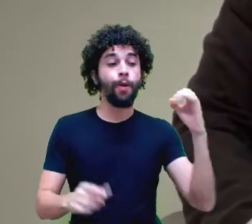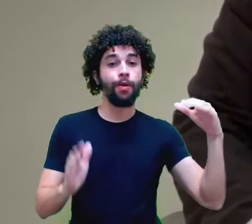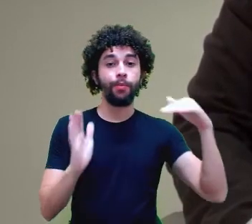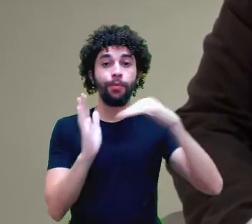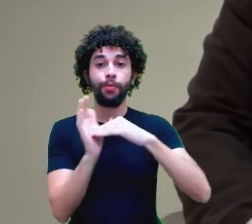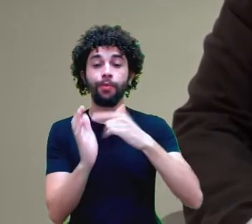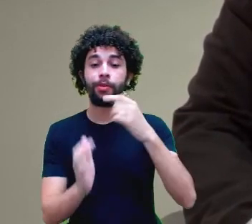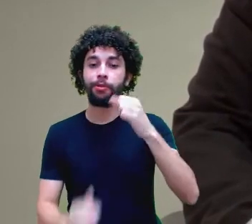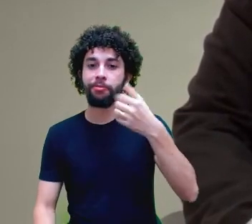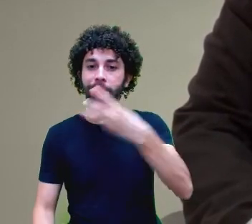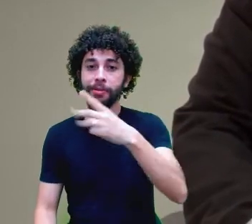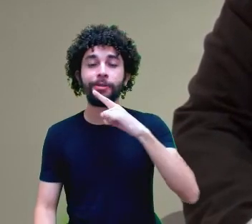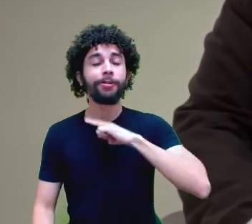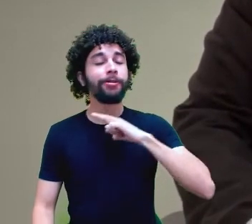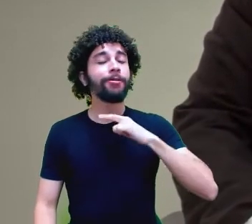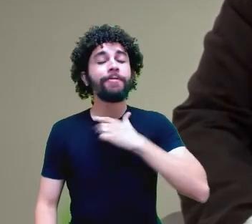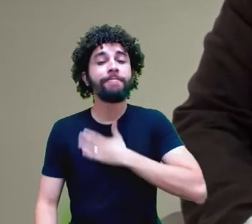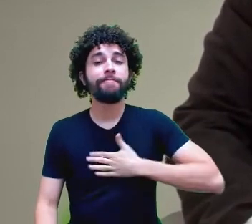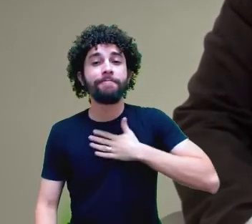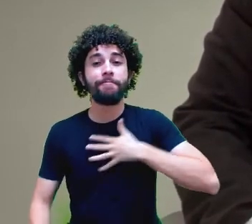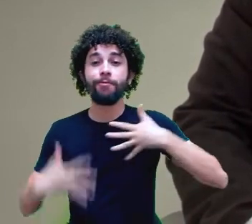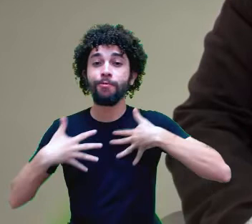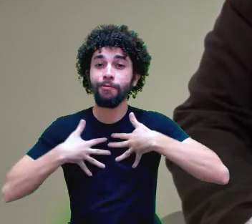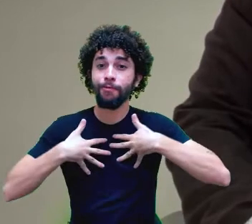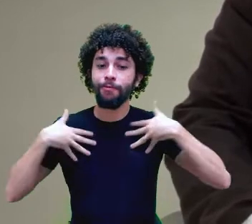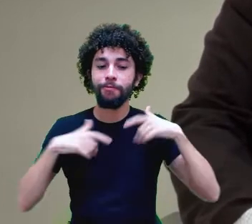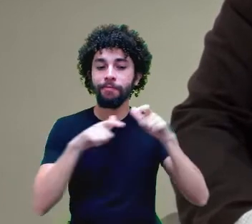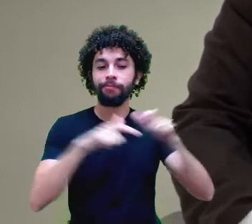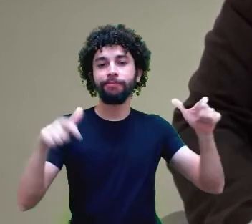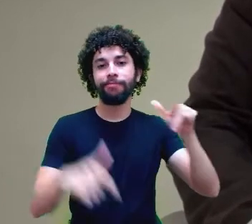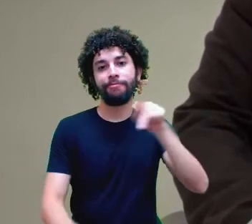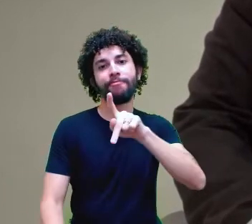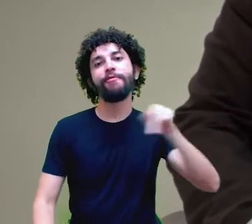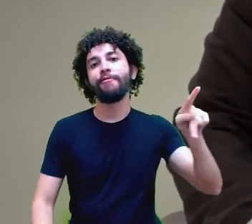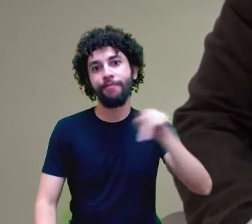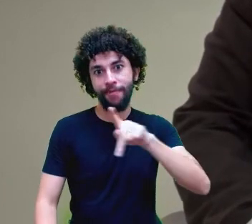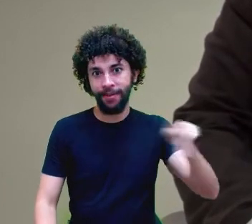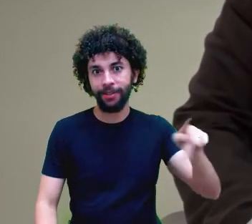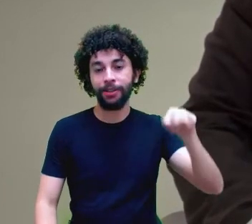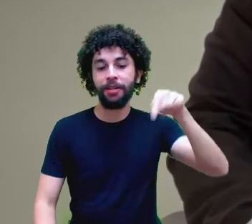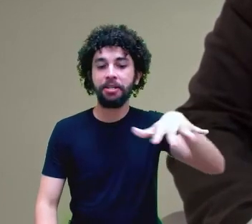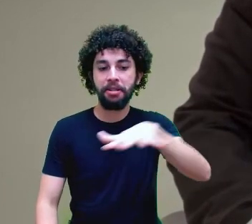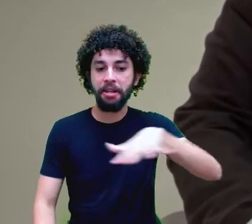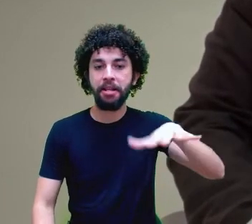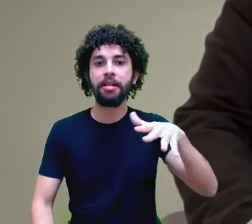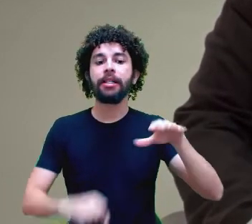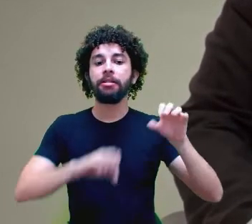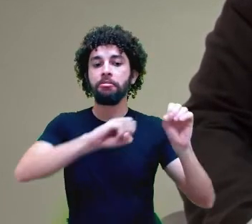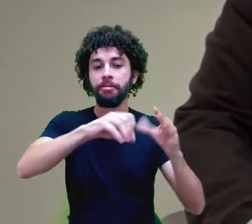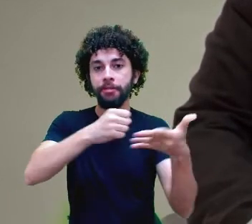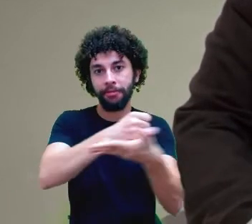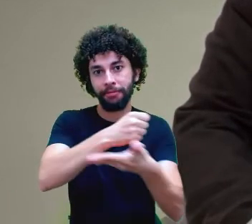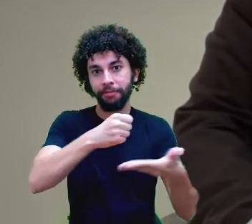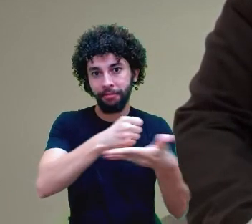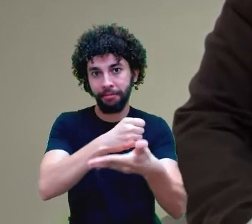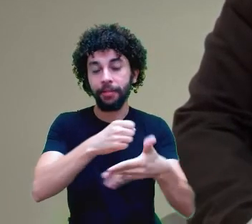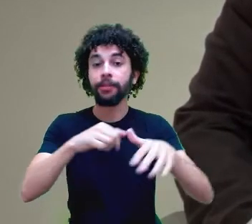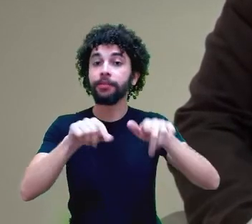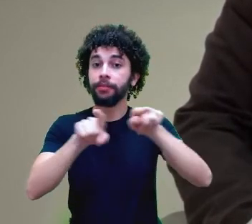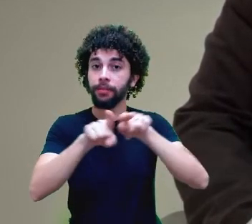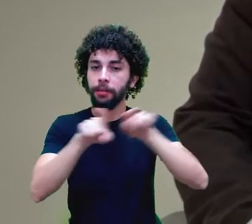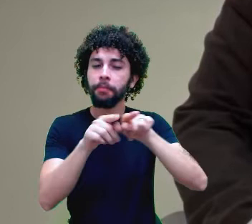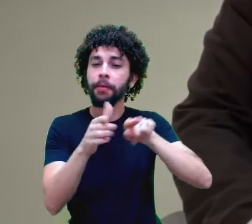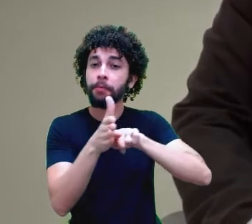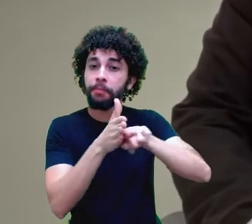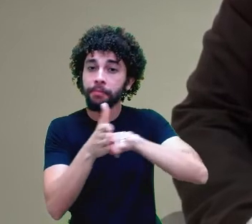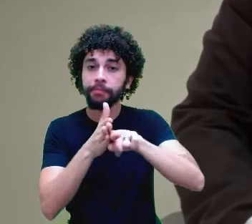de 1980 a 2013, nos orgulhamos de termos formado grande parte dos professores e professoras da educação básica da